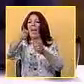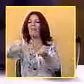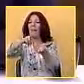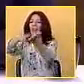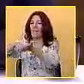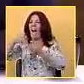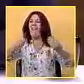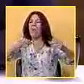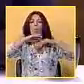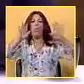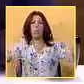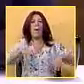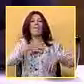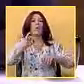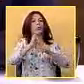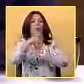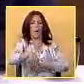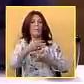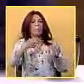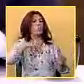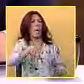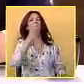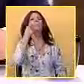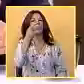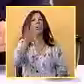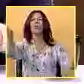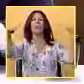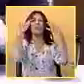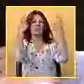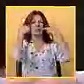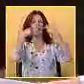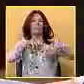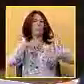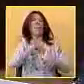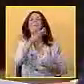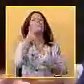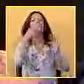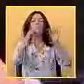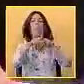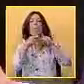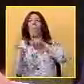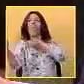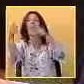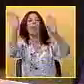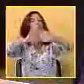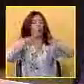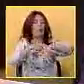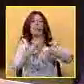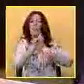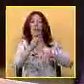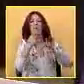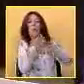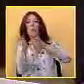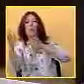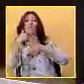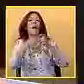passar agora neste momento no país. E nós vemos os casos de enxovalho... Mas na Europa, concretamente, vamos falar da Europa, não temos muito tempo e eu gostava